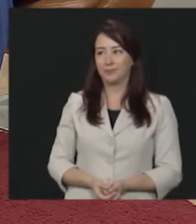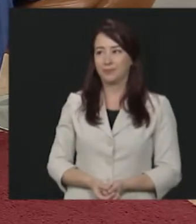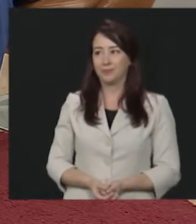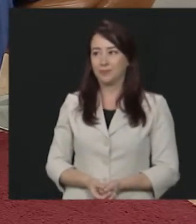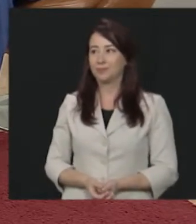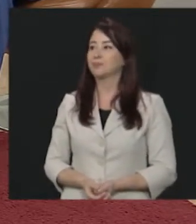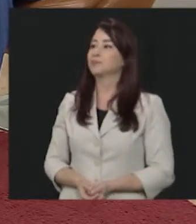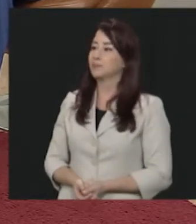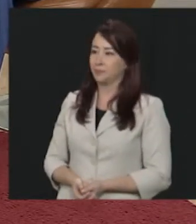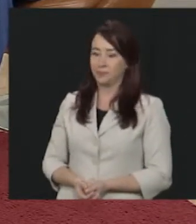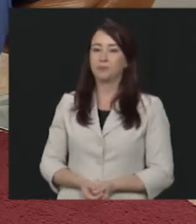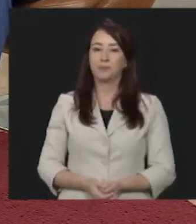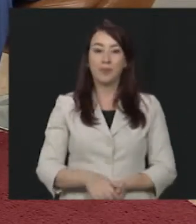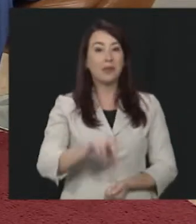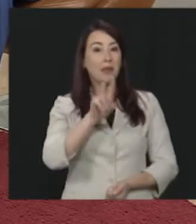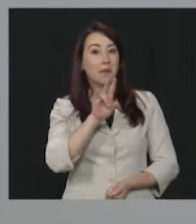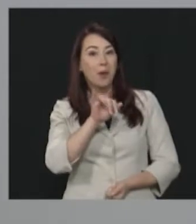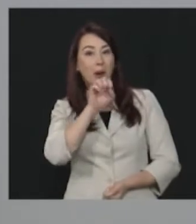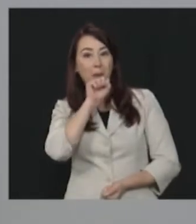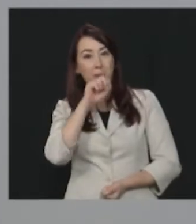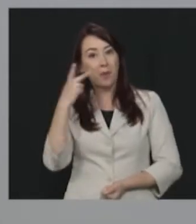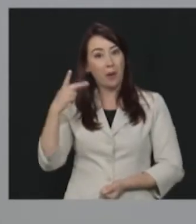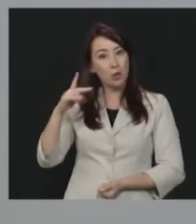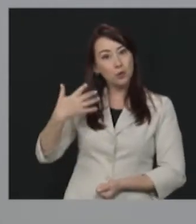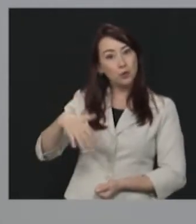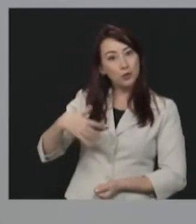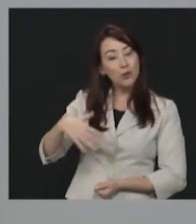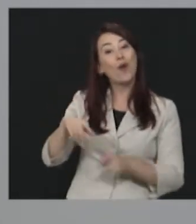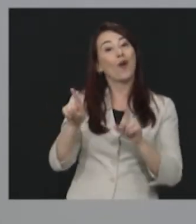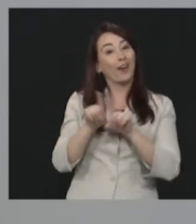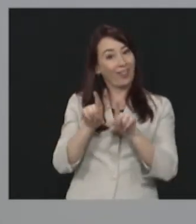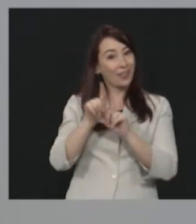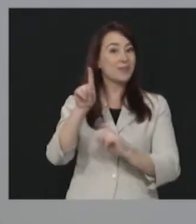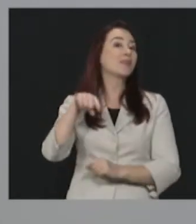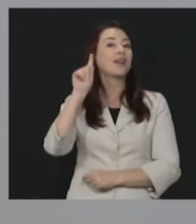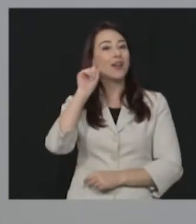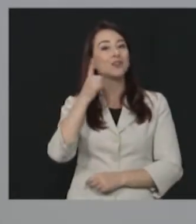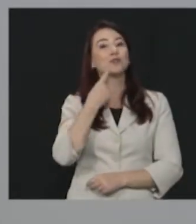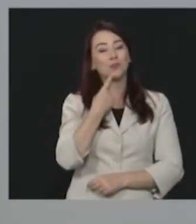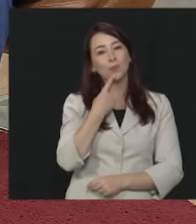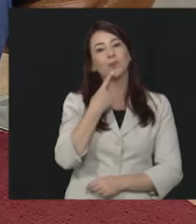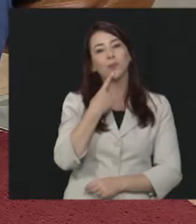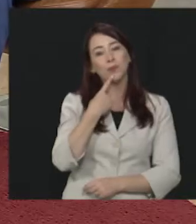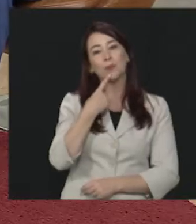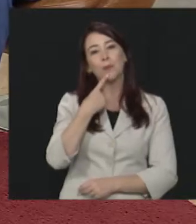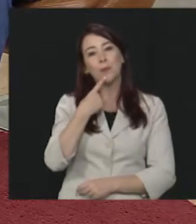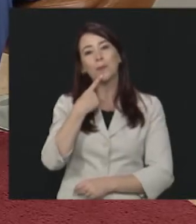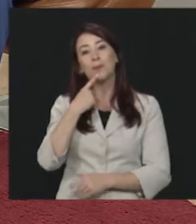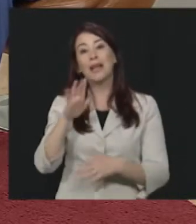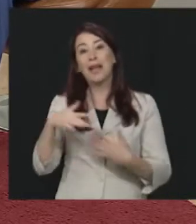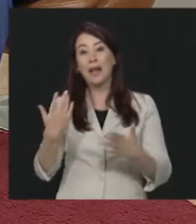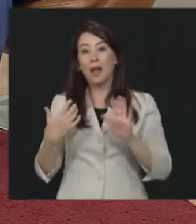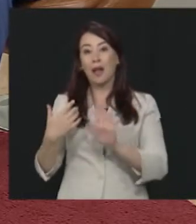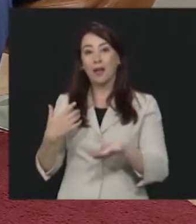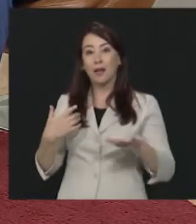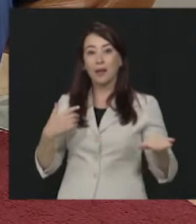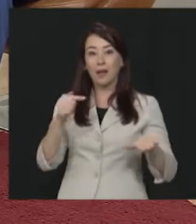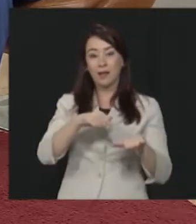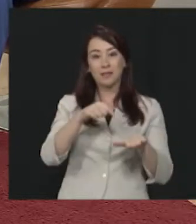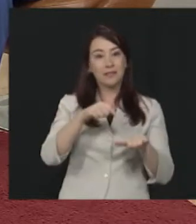Meus pais também são surdos. E para a criança que tem os pais surdos,